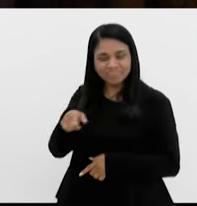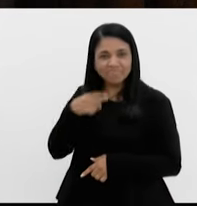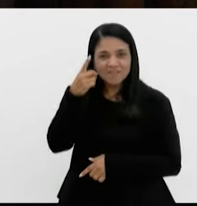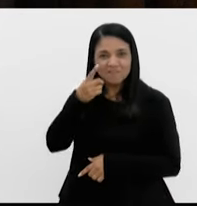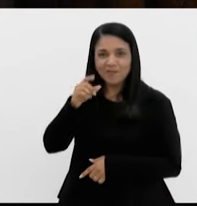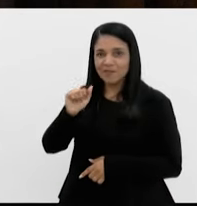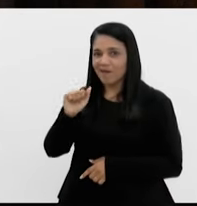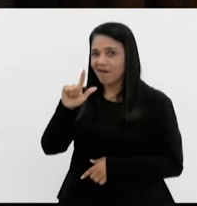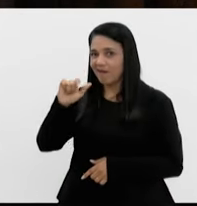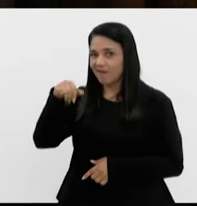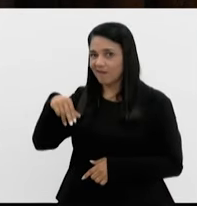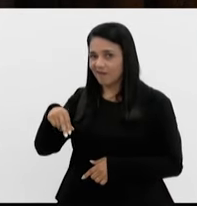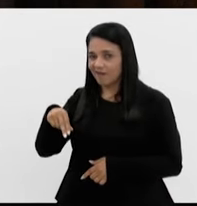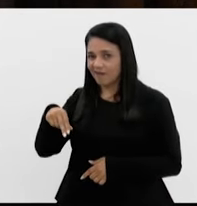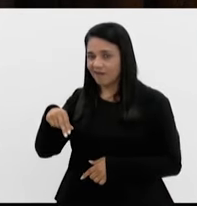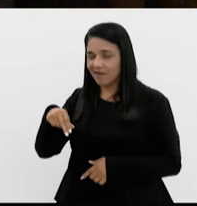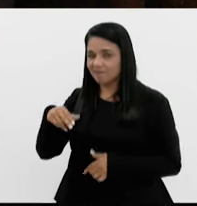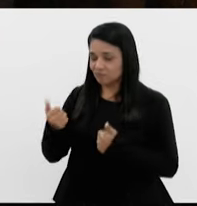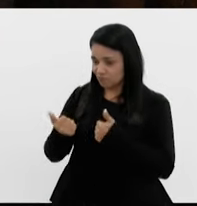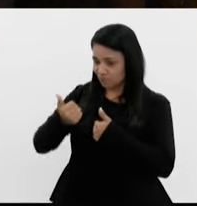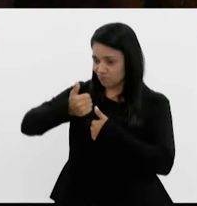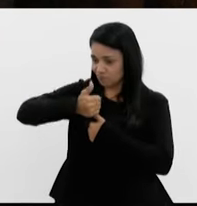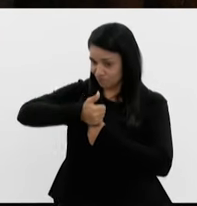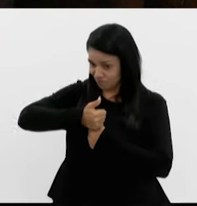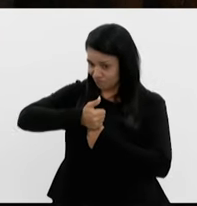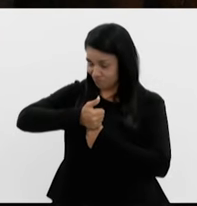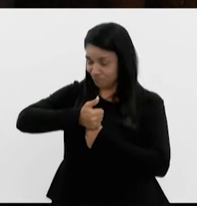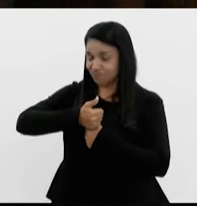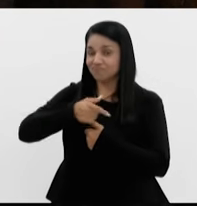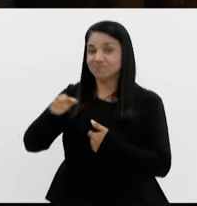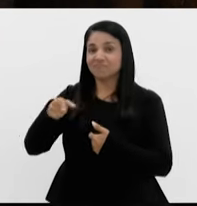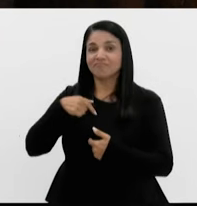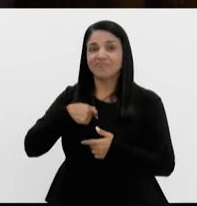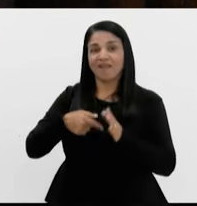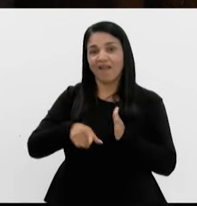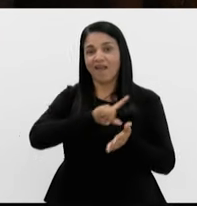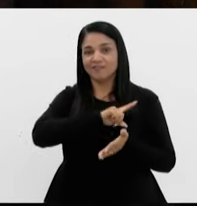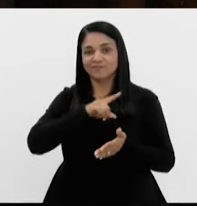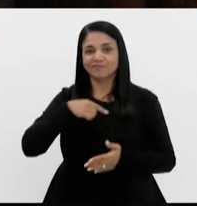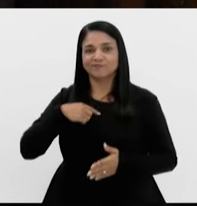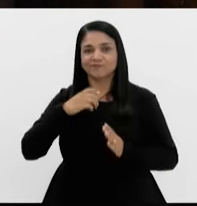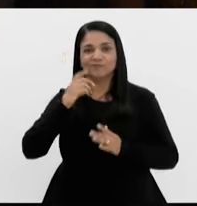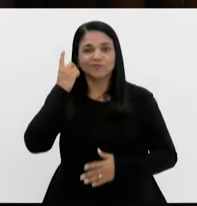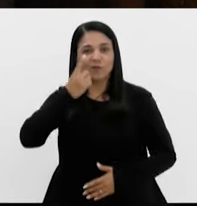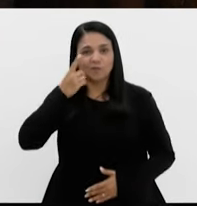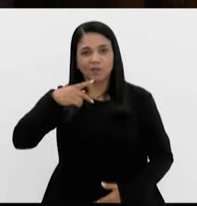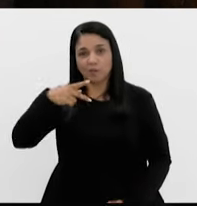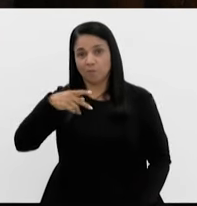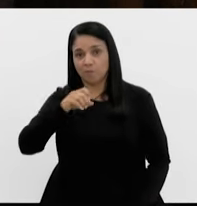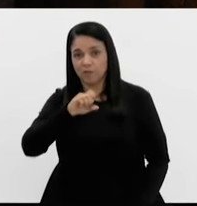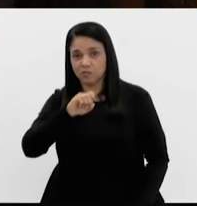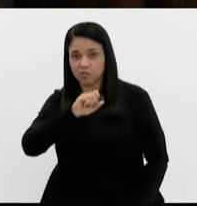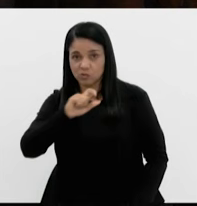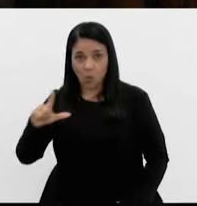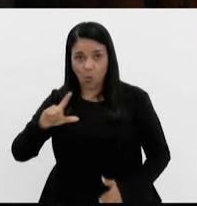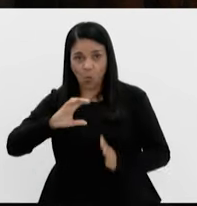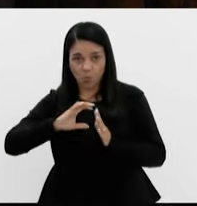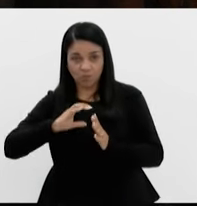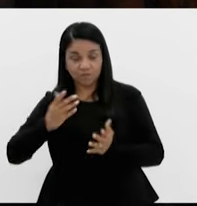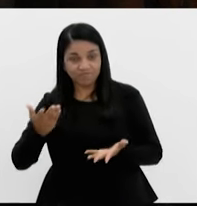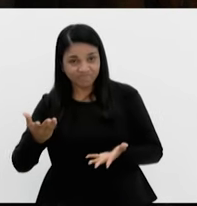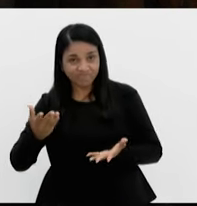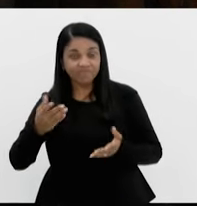presidindo a comissão sucedendo um deputado do pessol que era o presidente da Comissão de